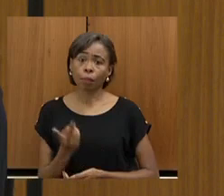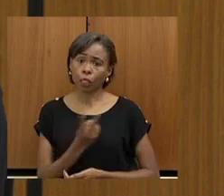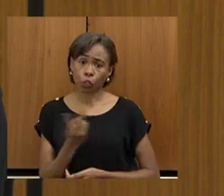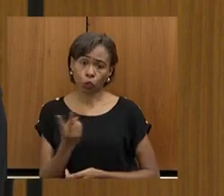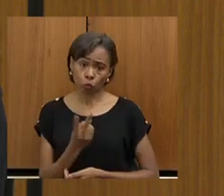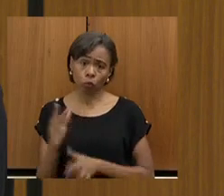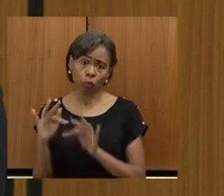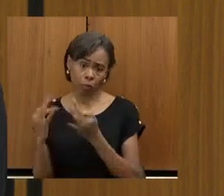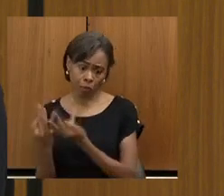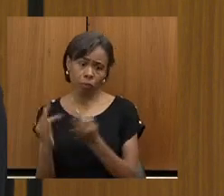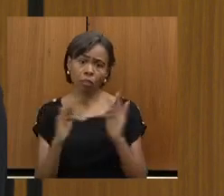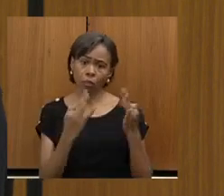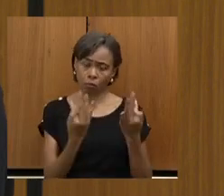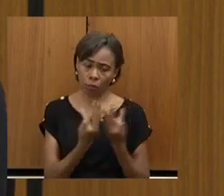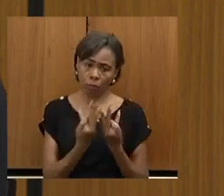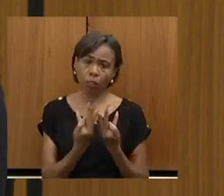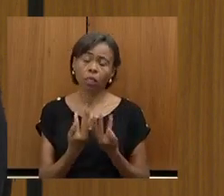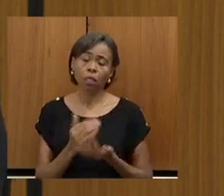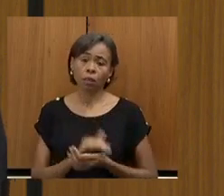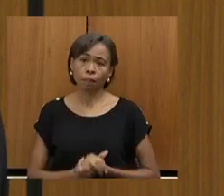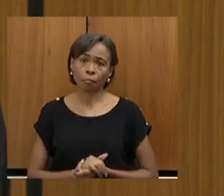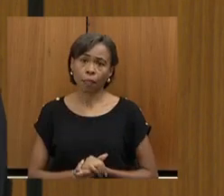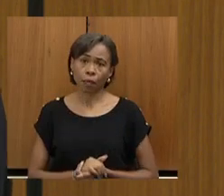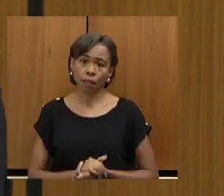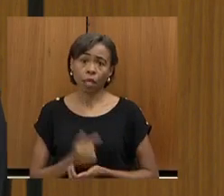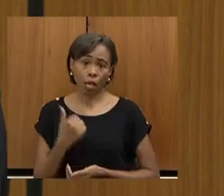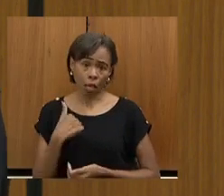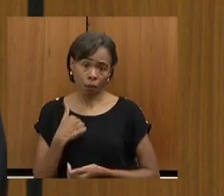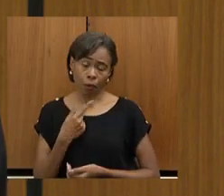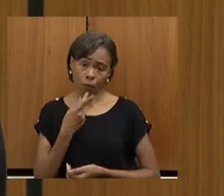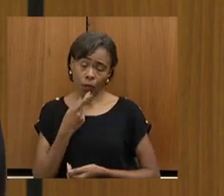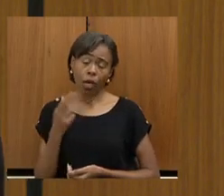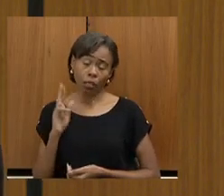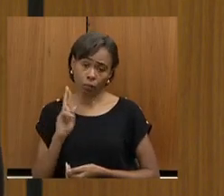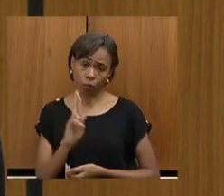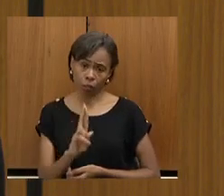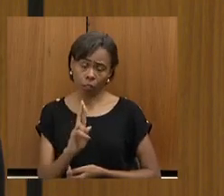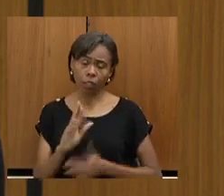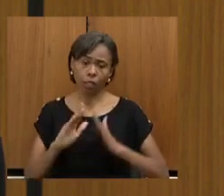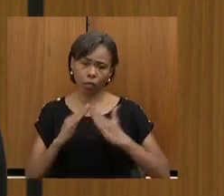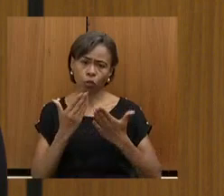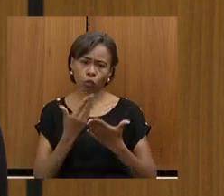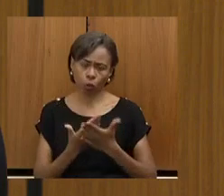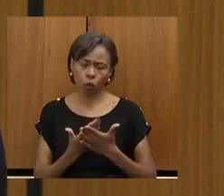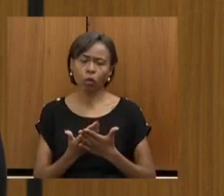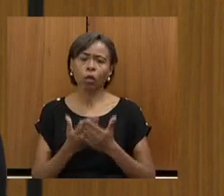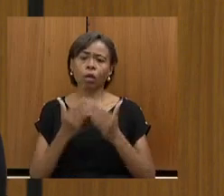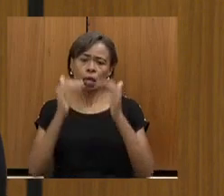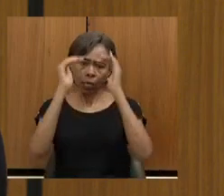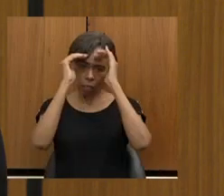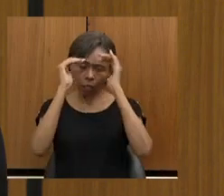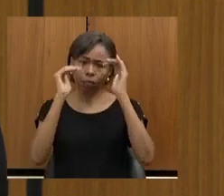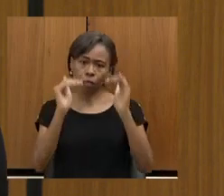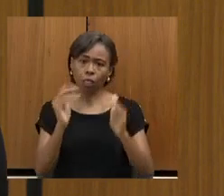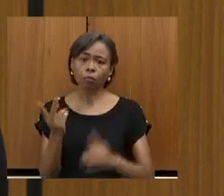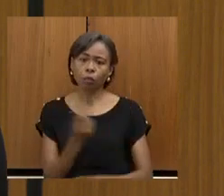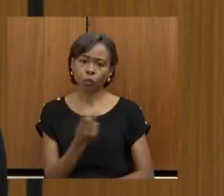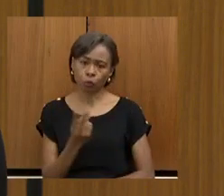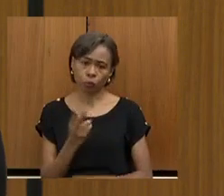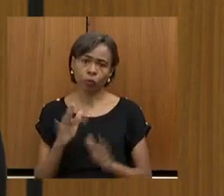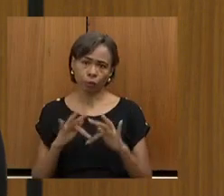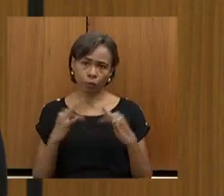famílias e a escola, eu digo em nome da escola São Tomás de Aquino, o respeito que a escola tem por essas duas